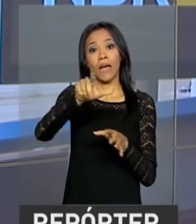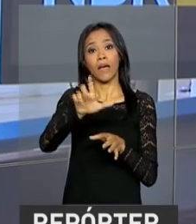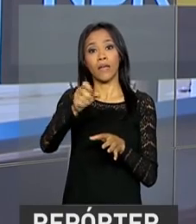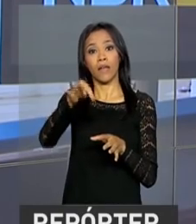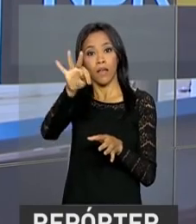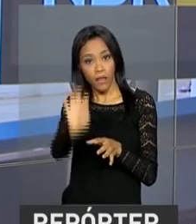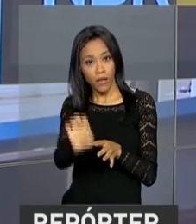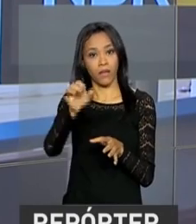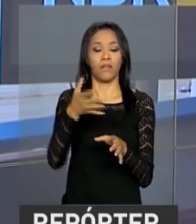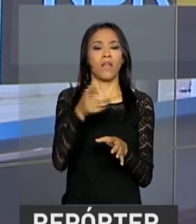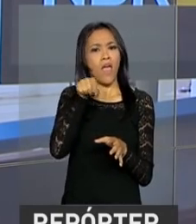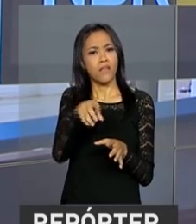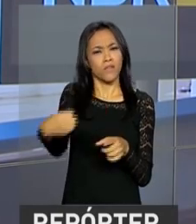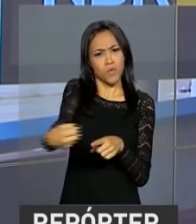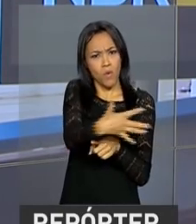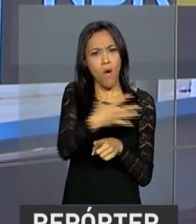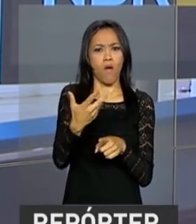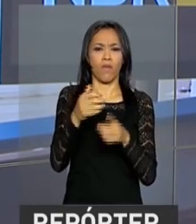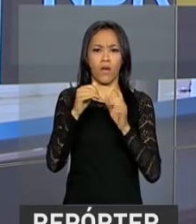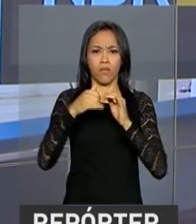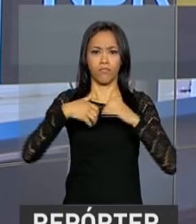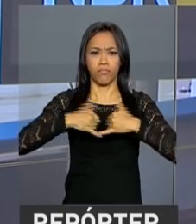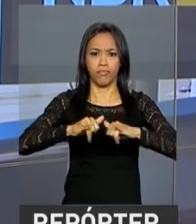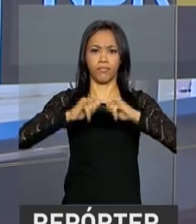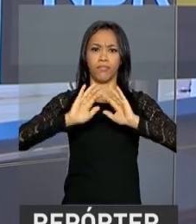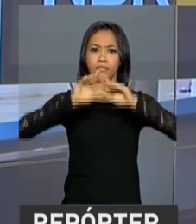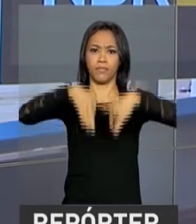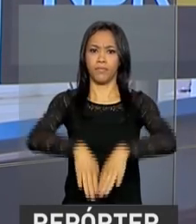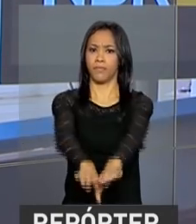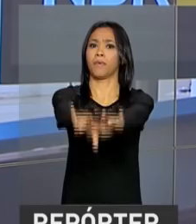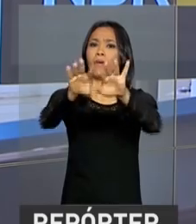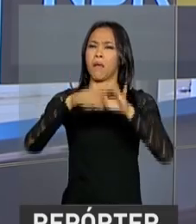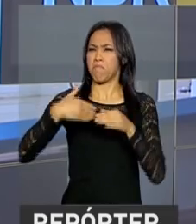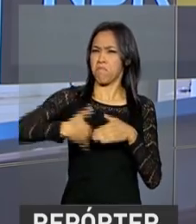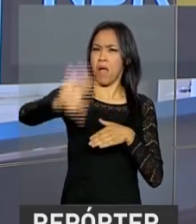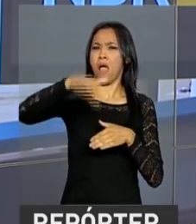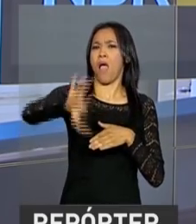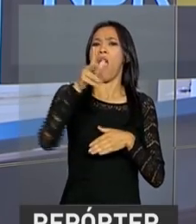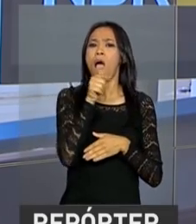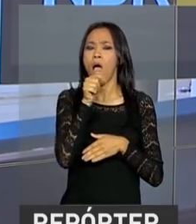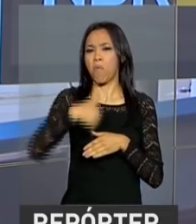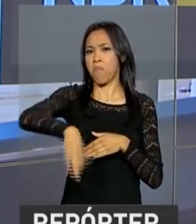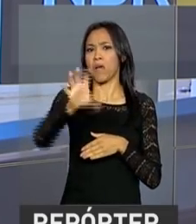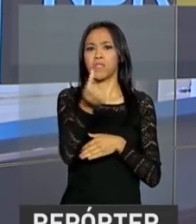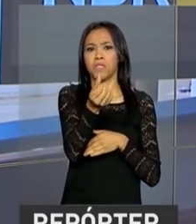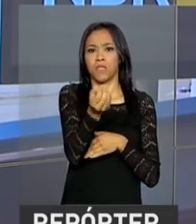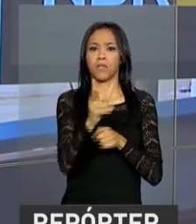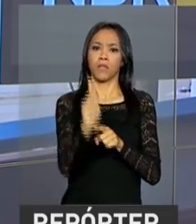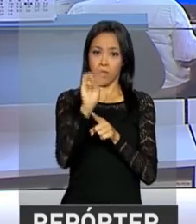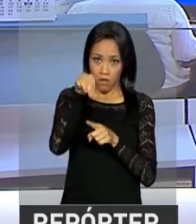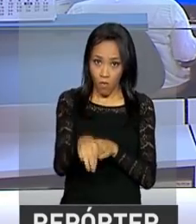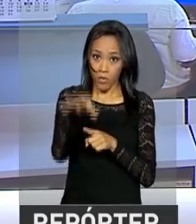Essa nova estação de bombeamento vai permitir o avanço de água por mais de 60 quilômetros no sertão